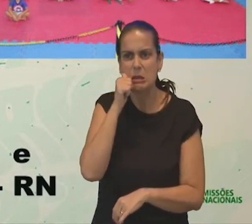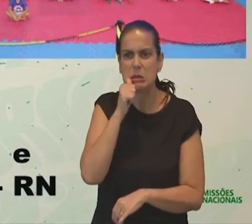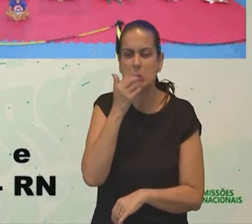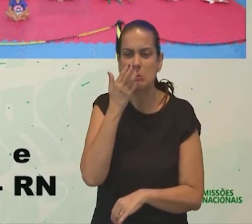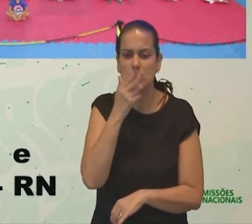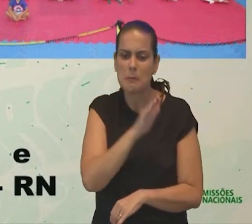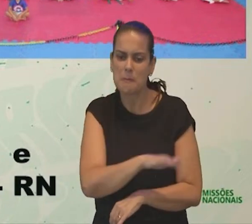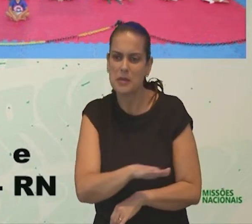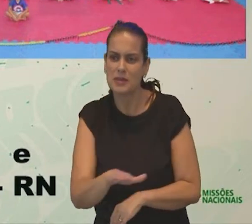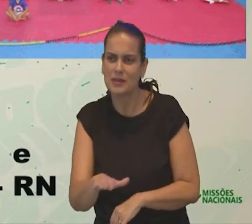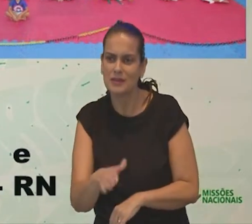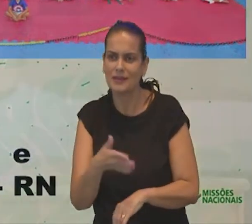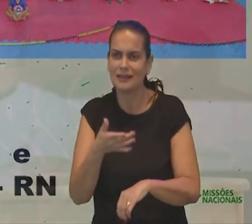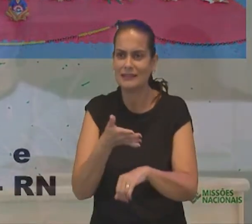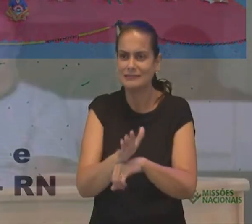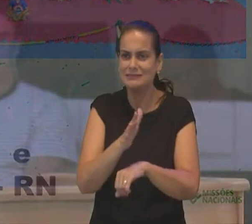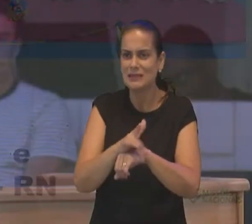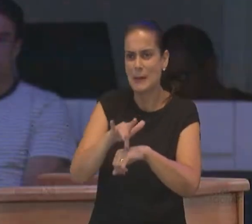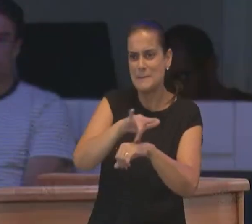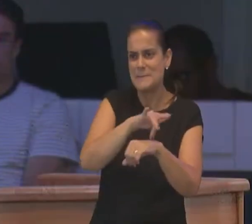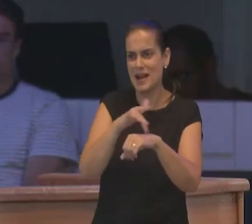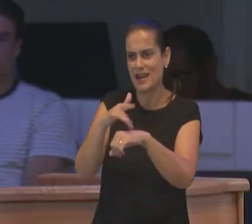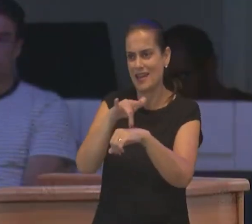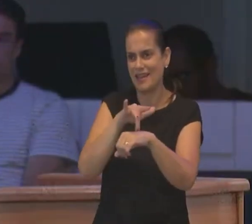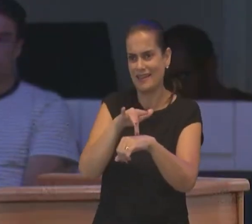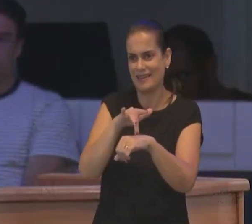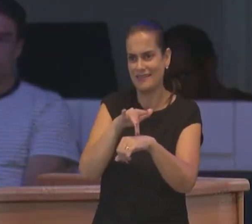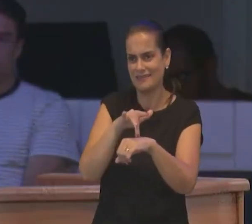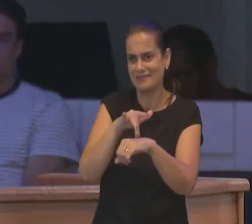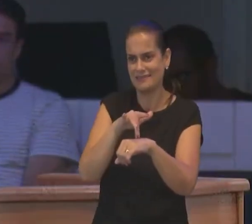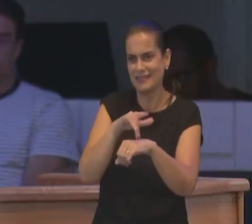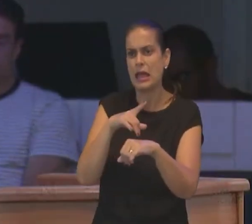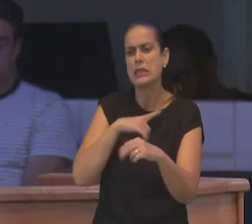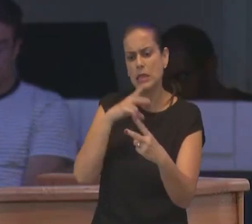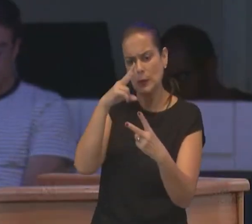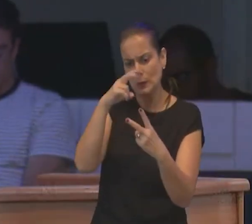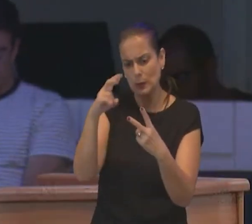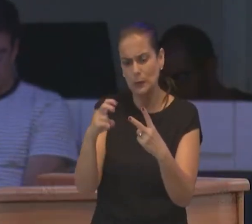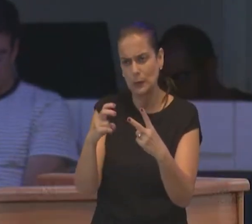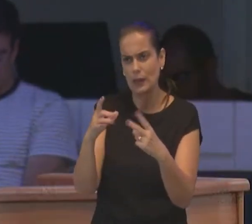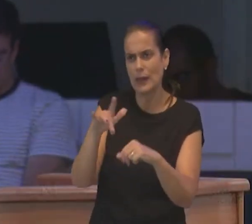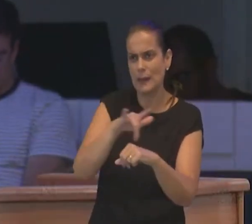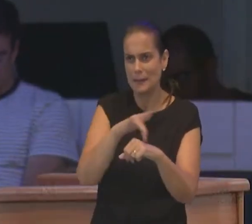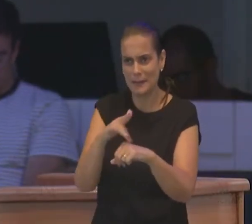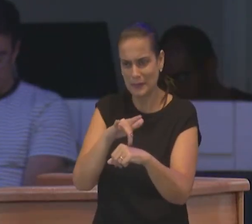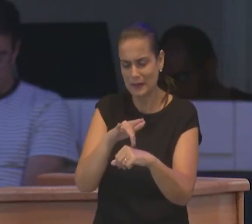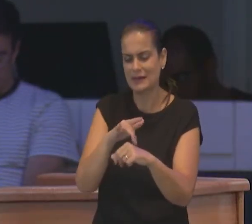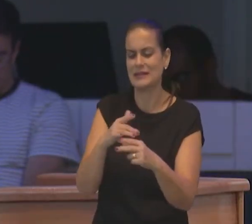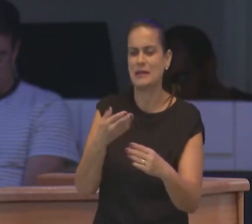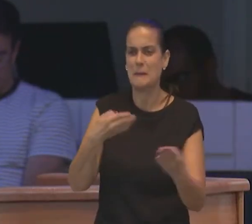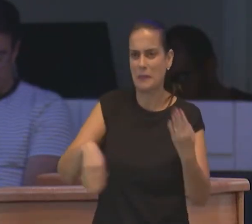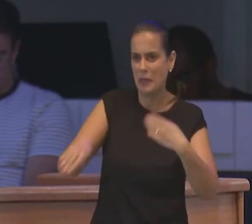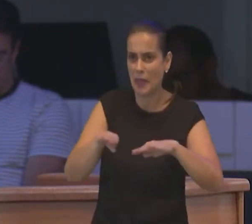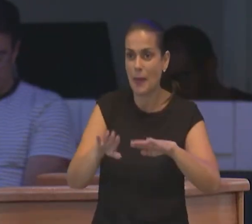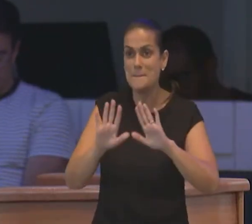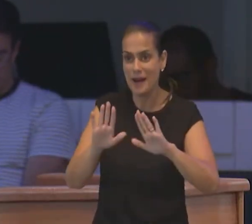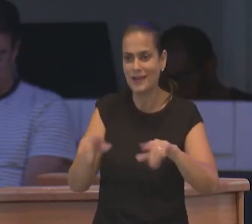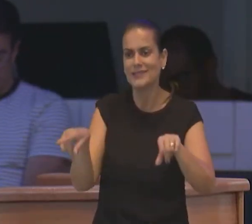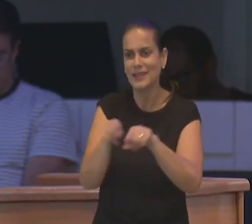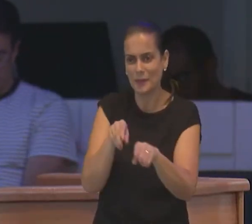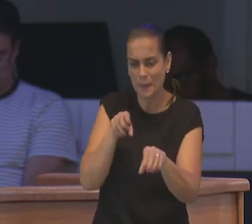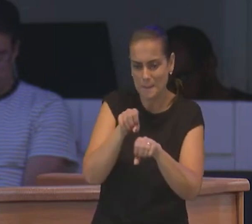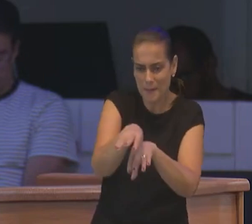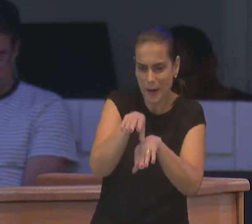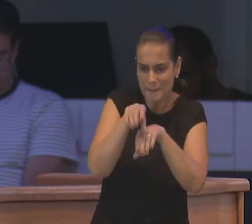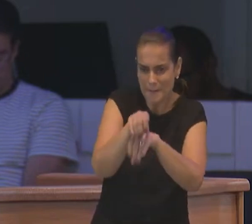balé. Mas não é só o taekwondo e só o balé, meus irmãos. A gente leva ali a palavra de Deus. Hoje eu tenho 4